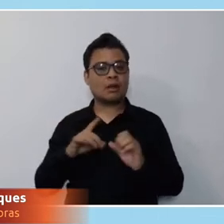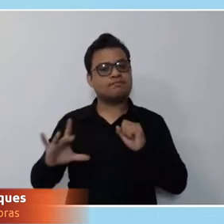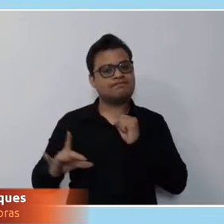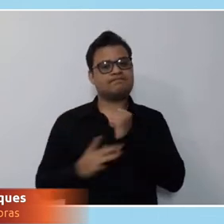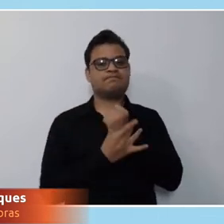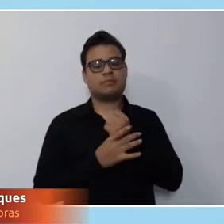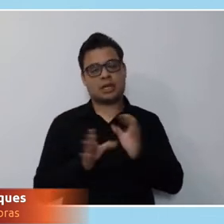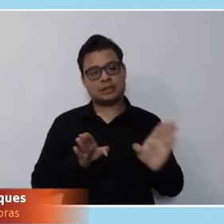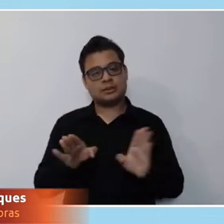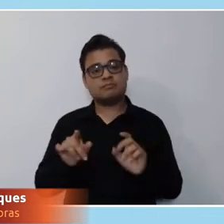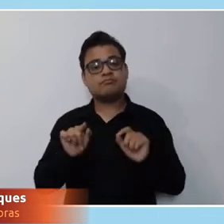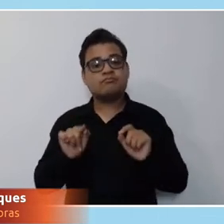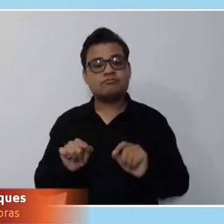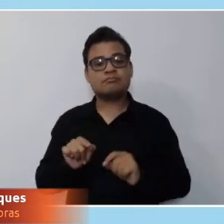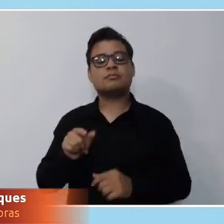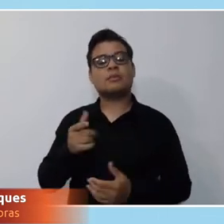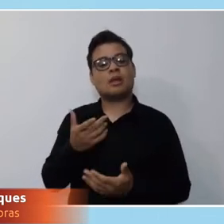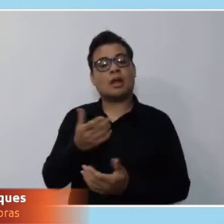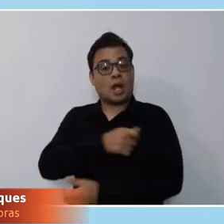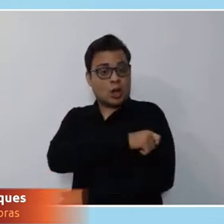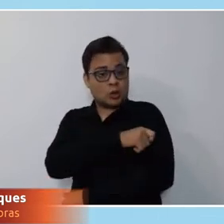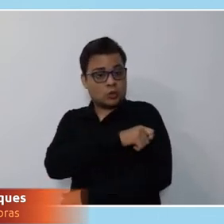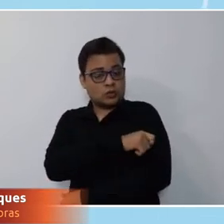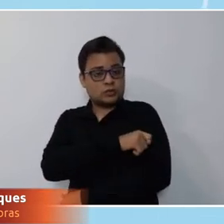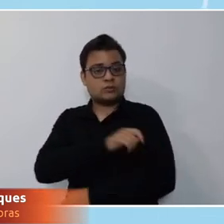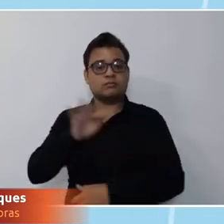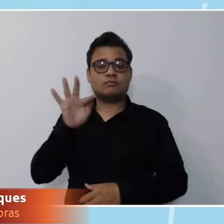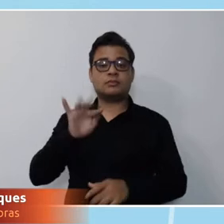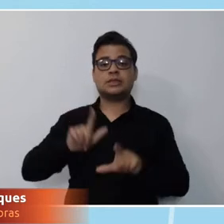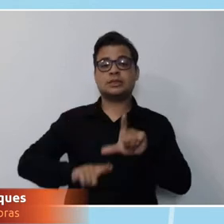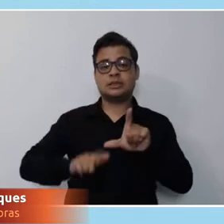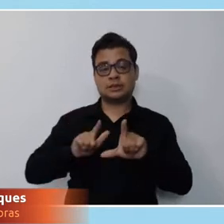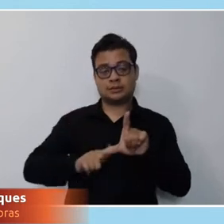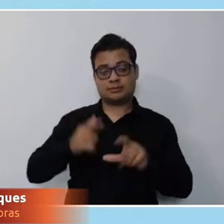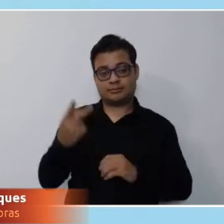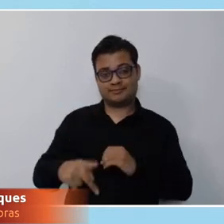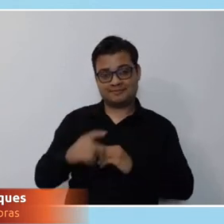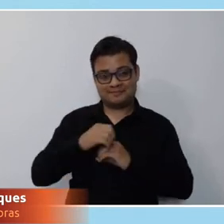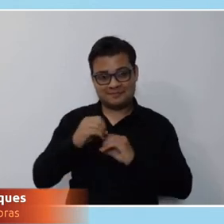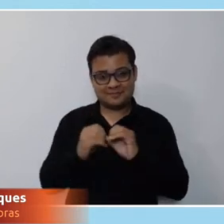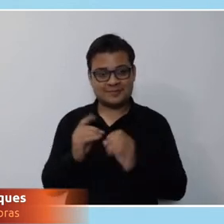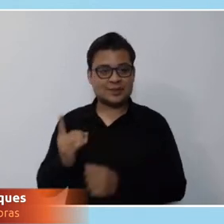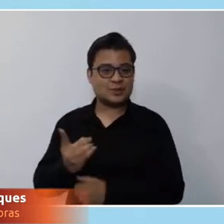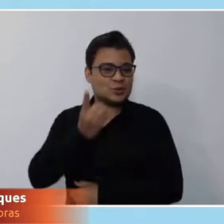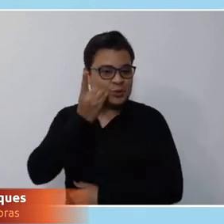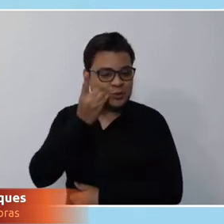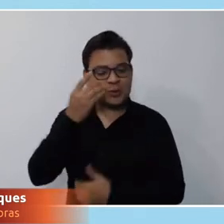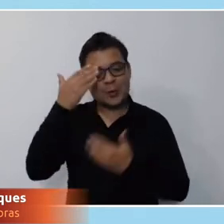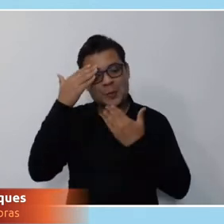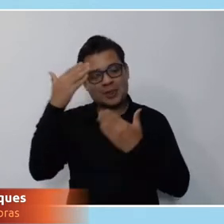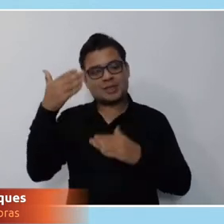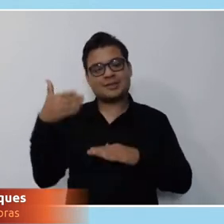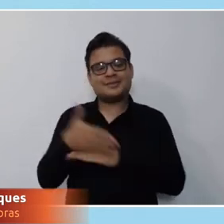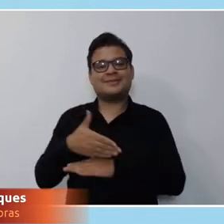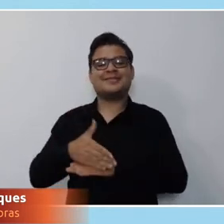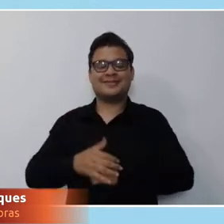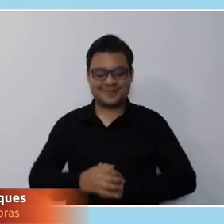falei, é o estudante da Faculdade de Letras da UFG, o Diogo Marques. Muito obrigada pela sua presença, Diogo.